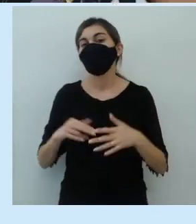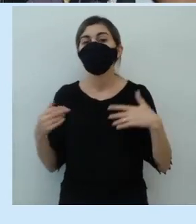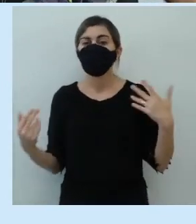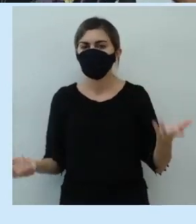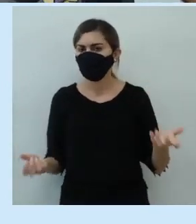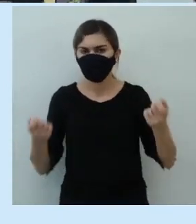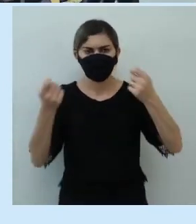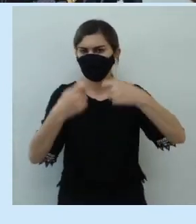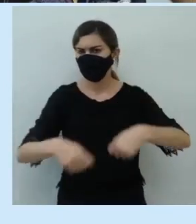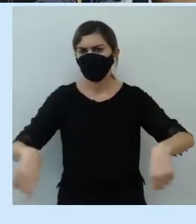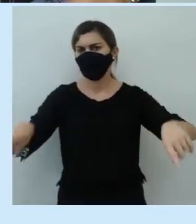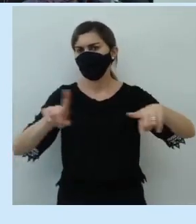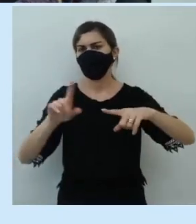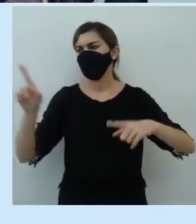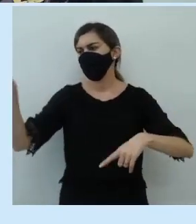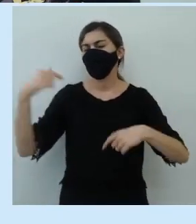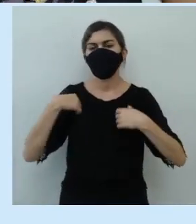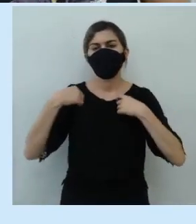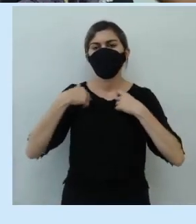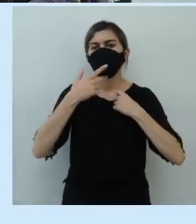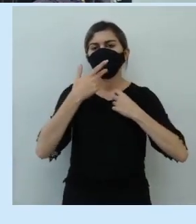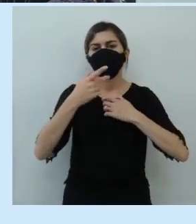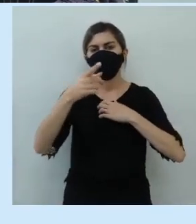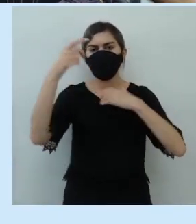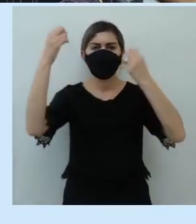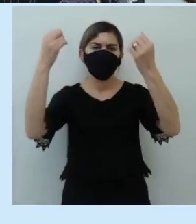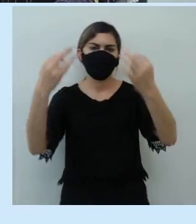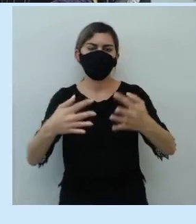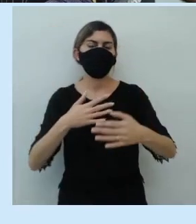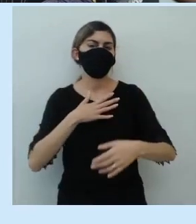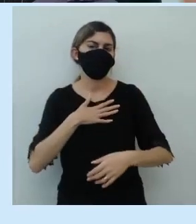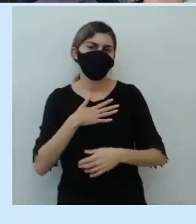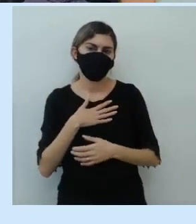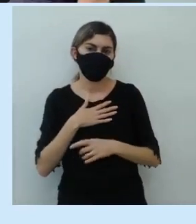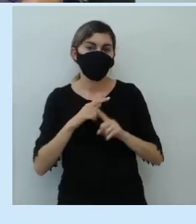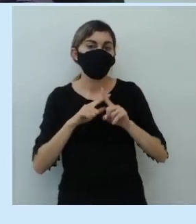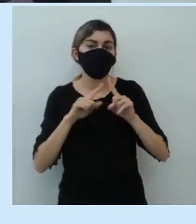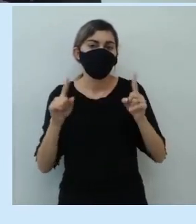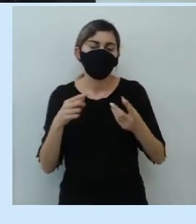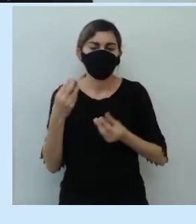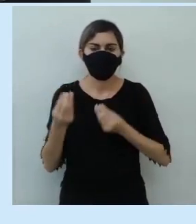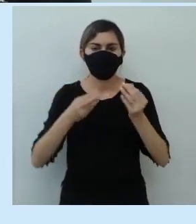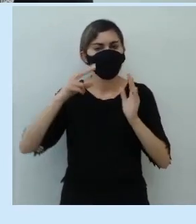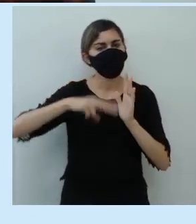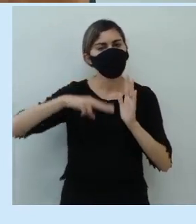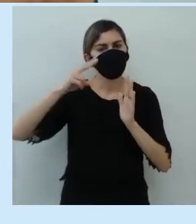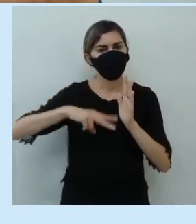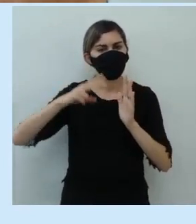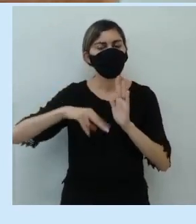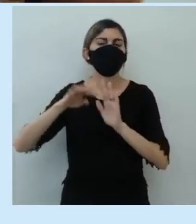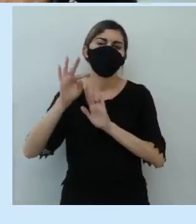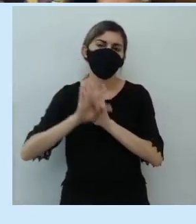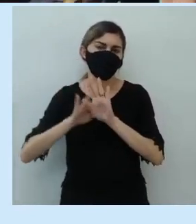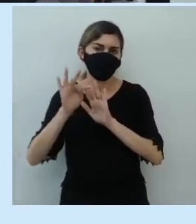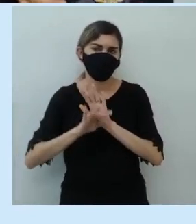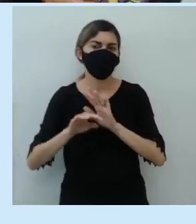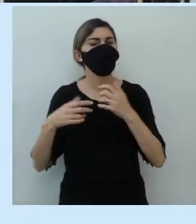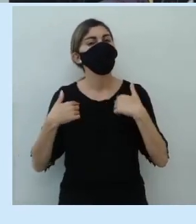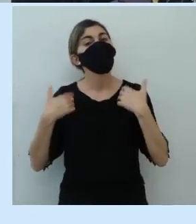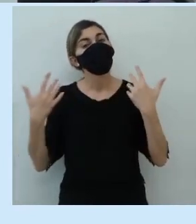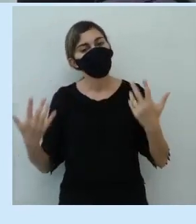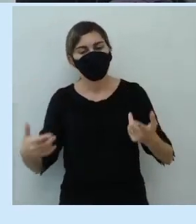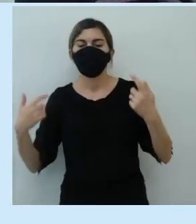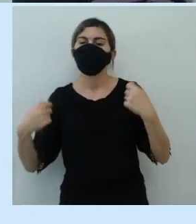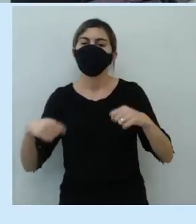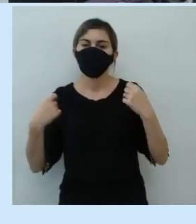eu não precisaria que alguém dissesse essa descrição para mim aí. Mas como eu estou lendo o texto, então eu